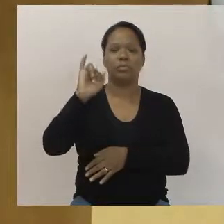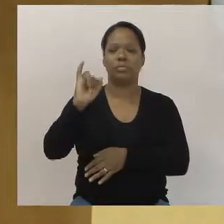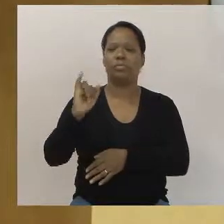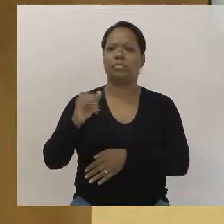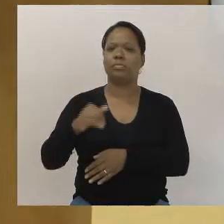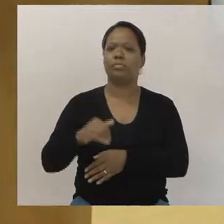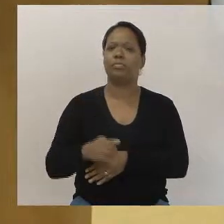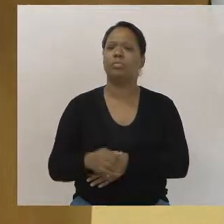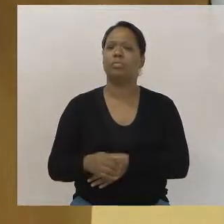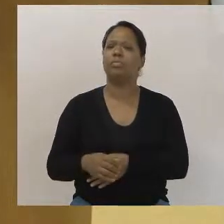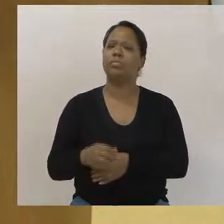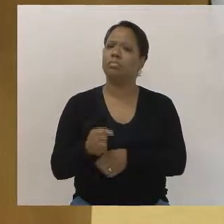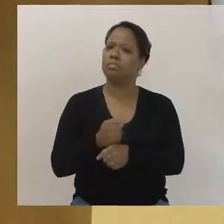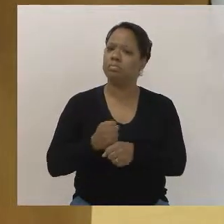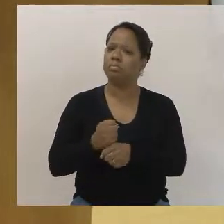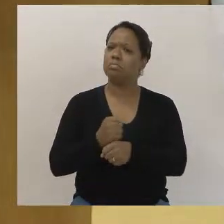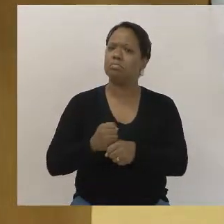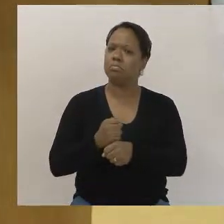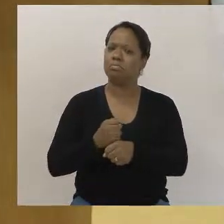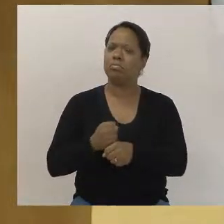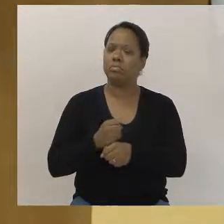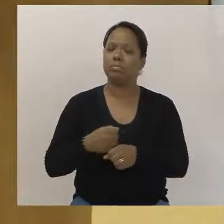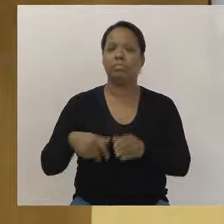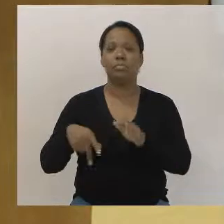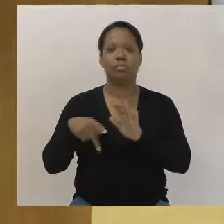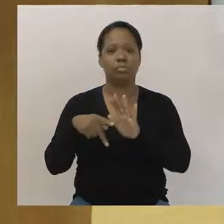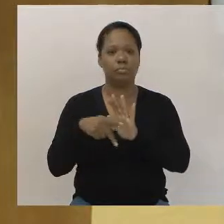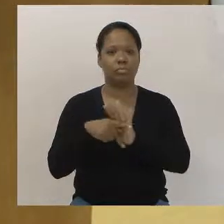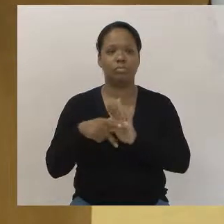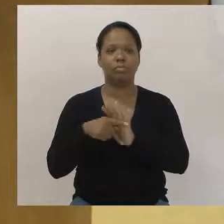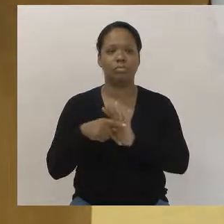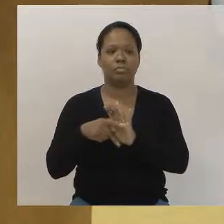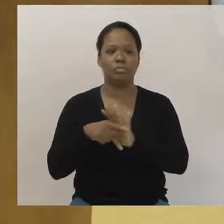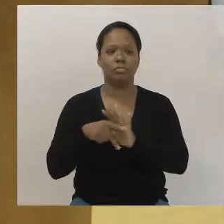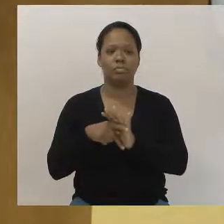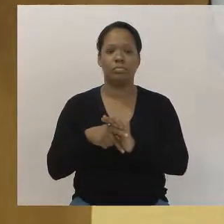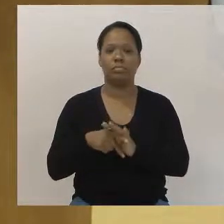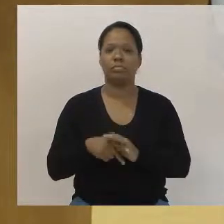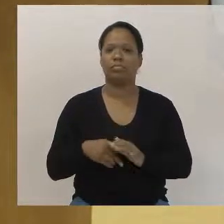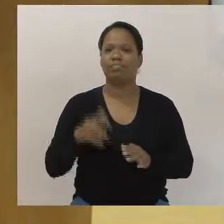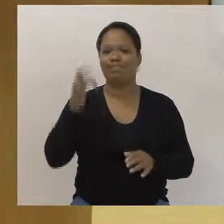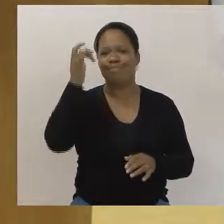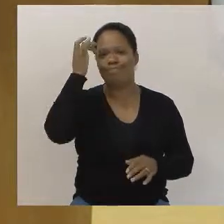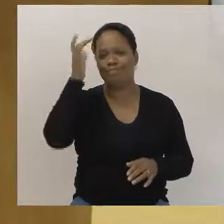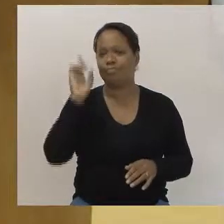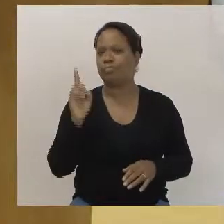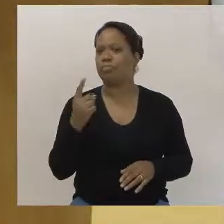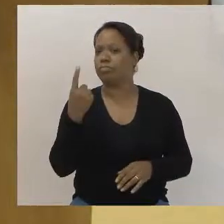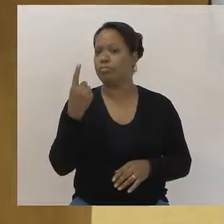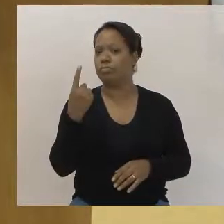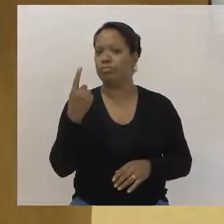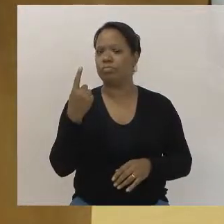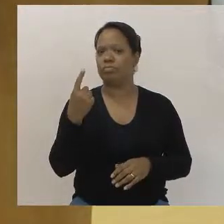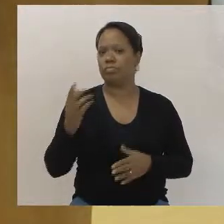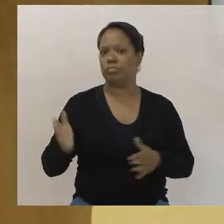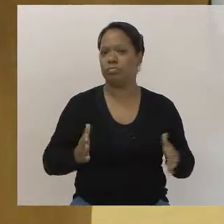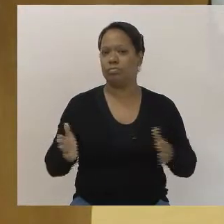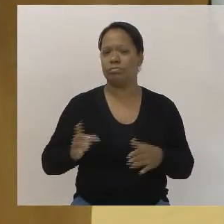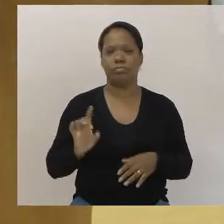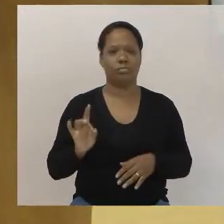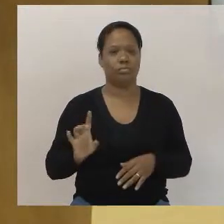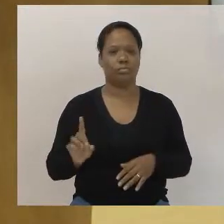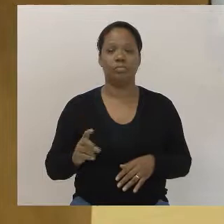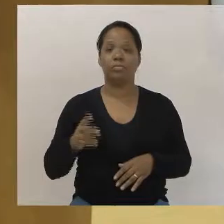destaques fazendo aquilo porque tem projeto estruturante que não se faz em uma só gestão pode